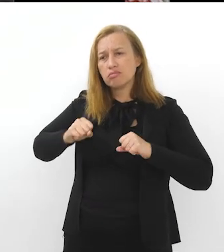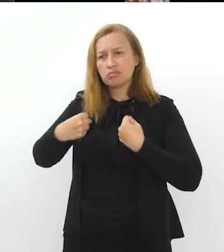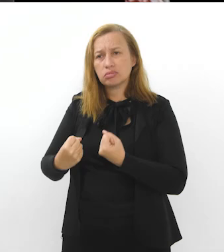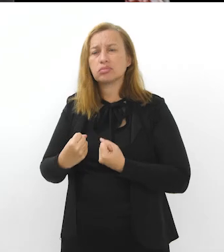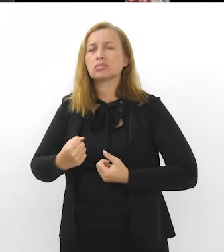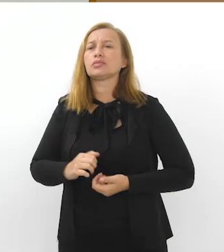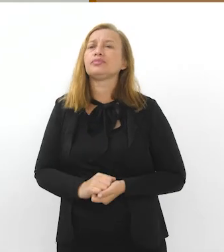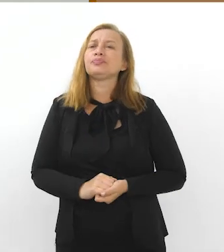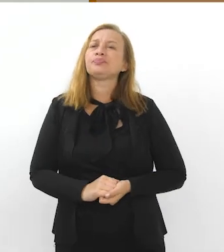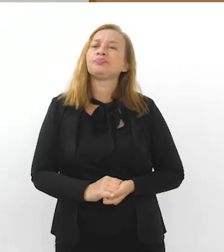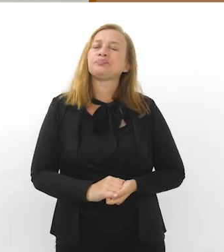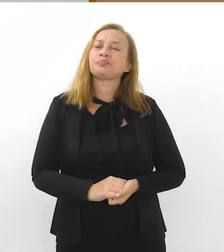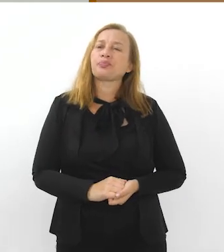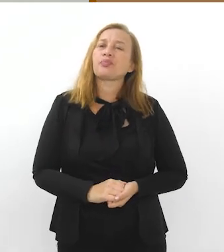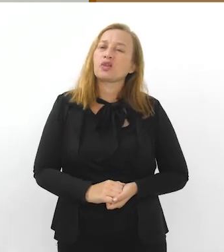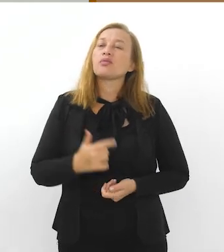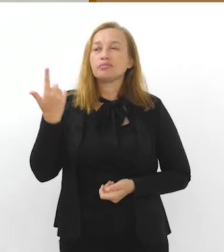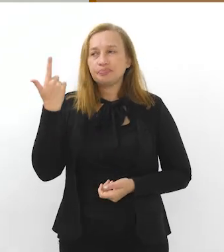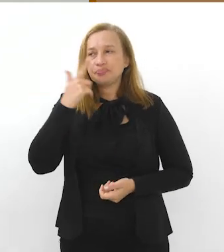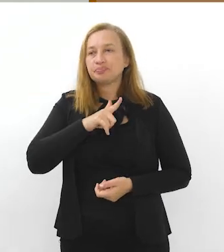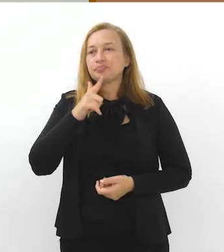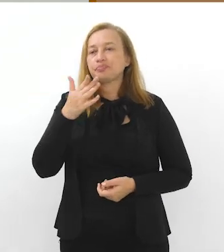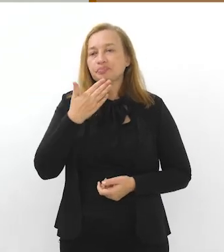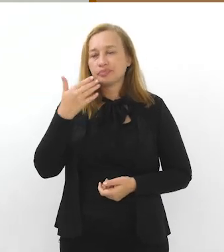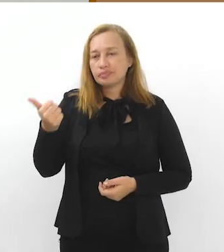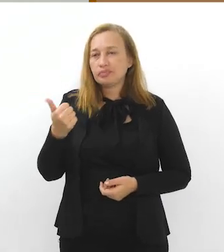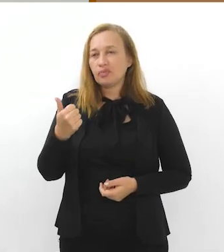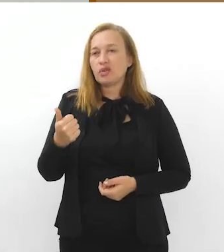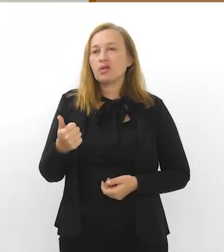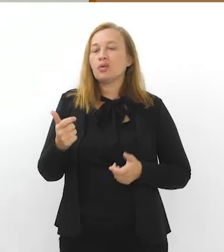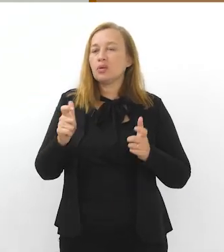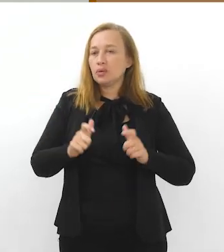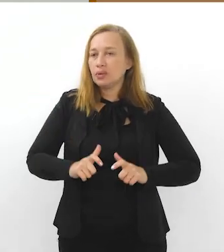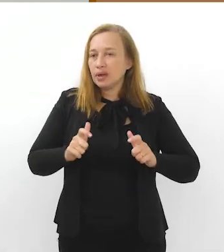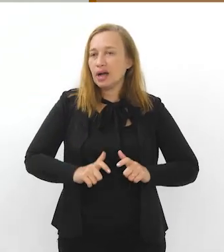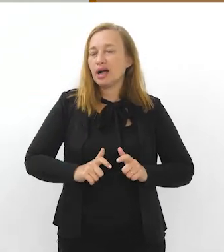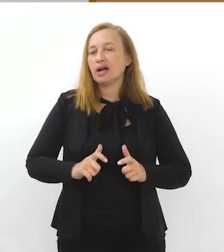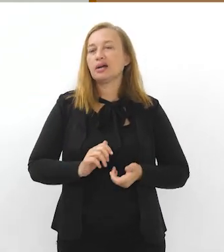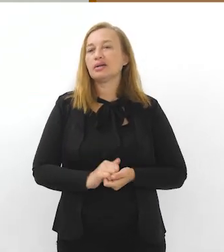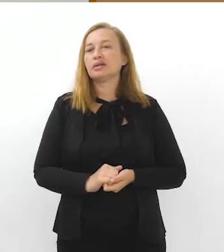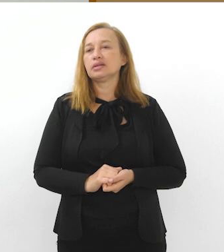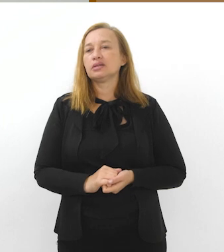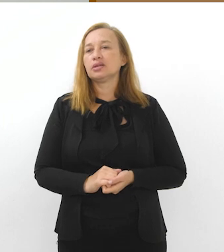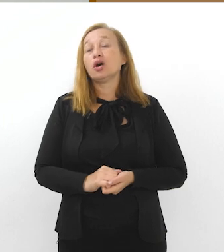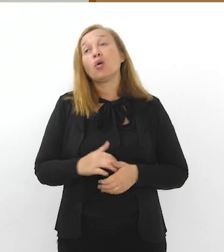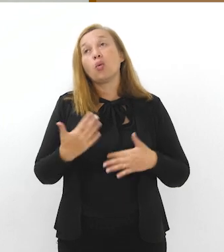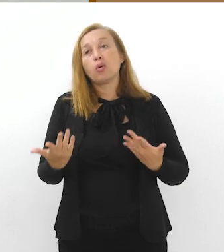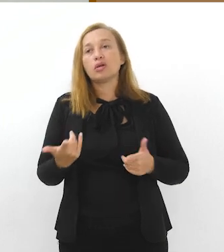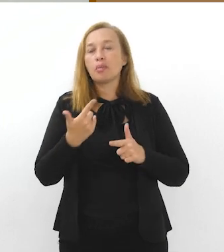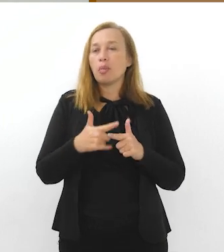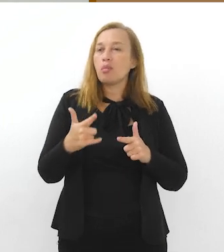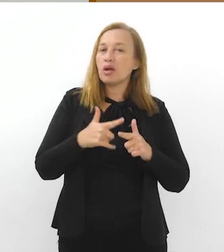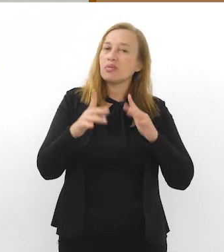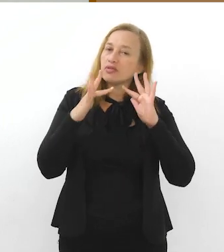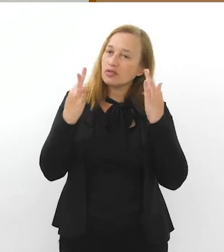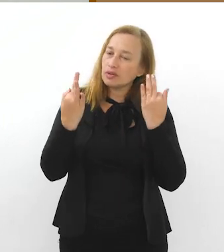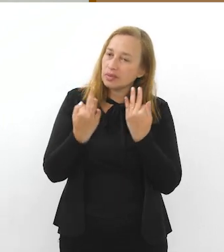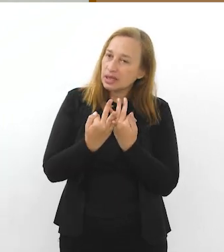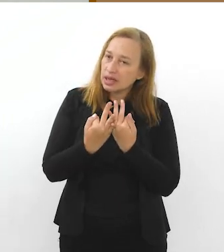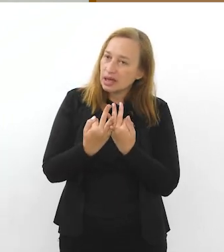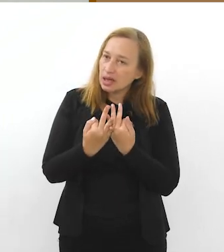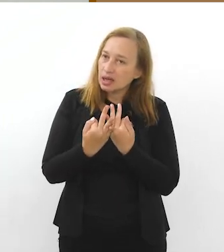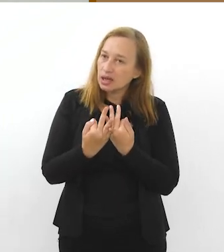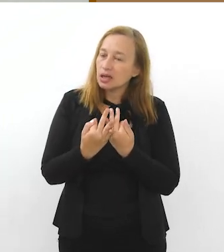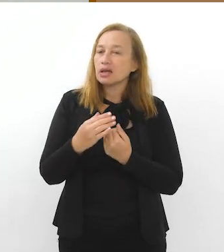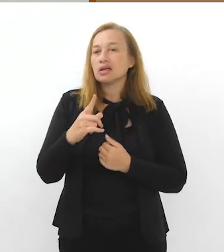como lutar, né? Para conseguir melhorar o ambiente. Quando é o problema de tutela